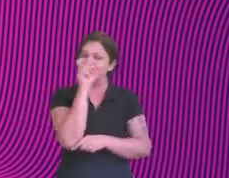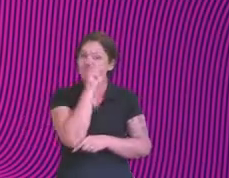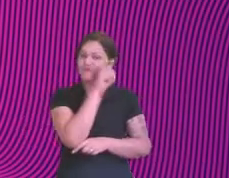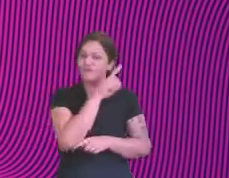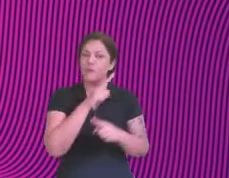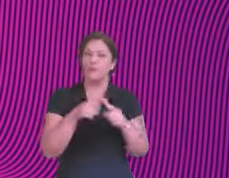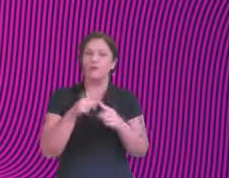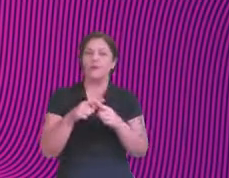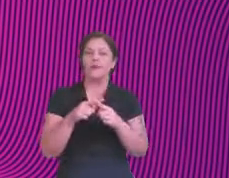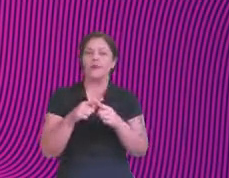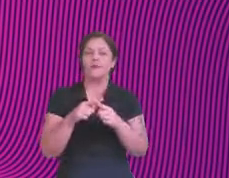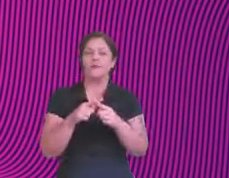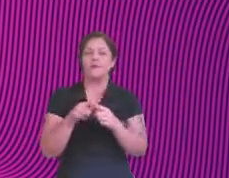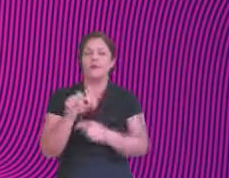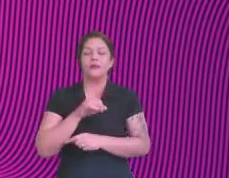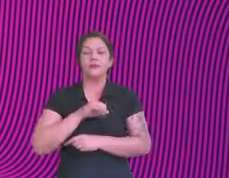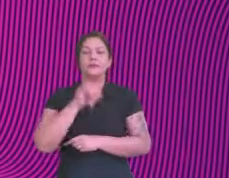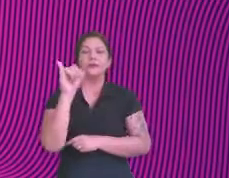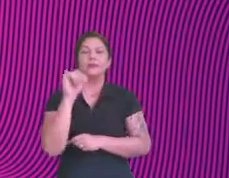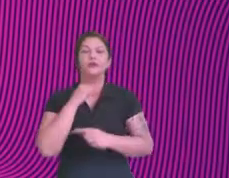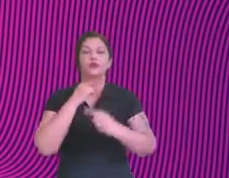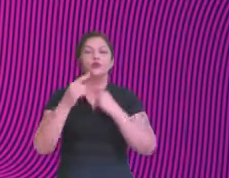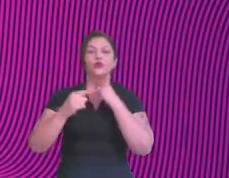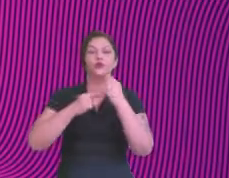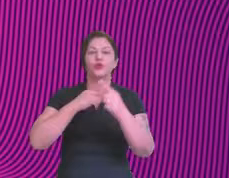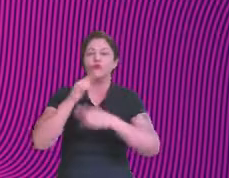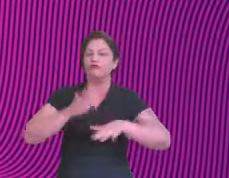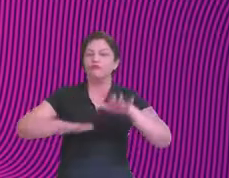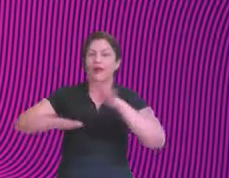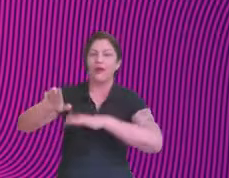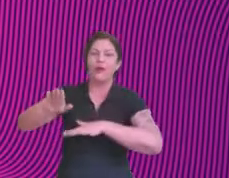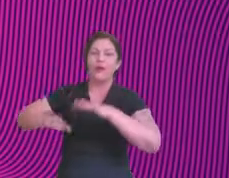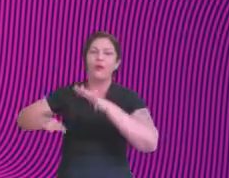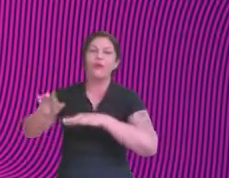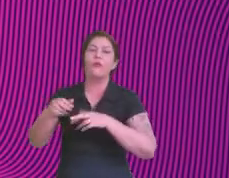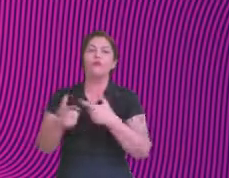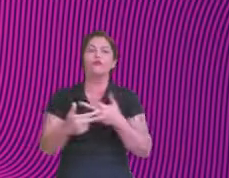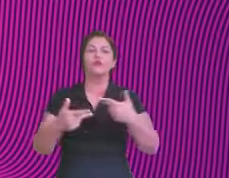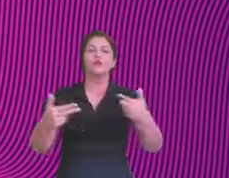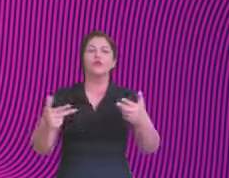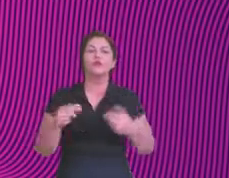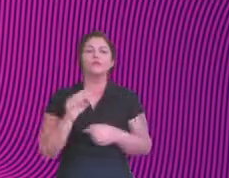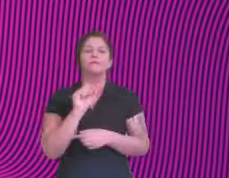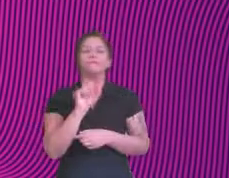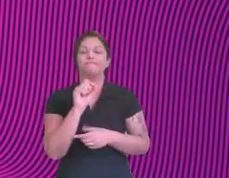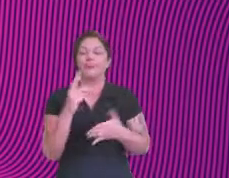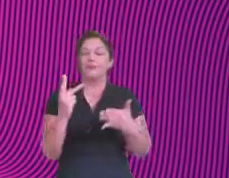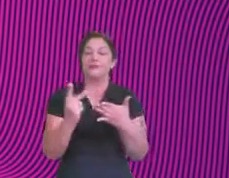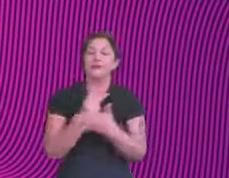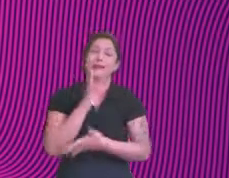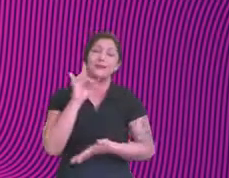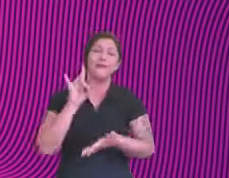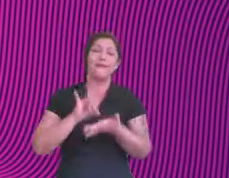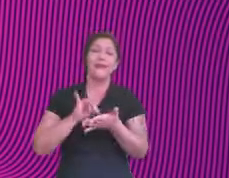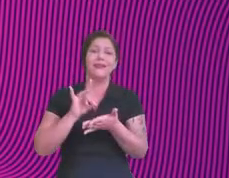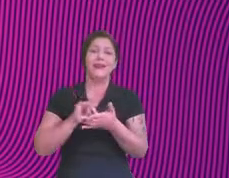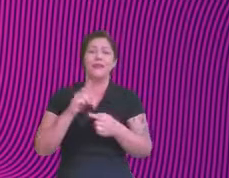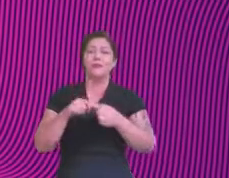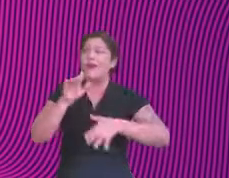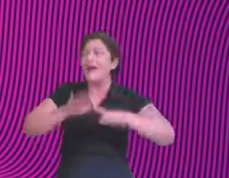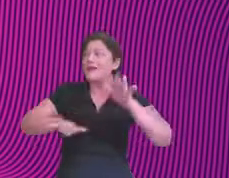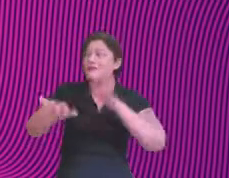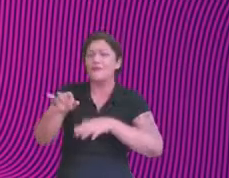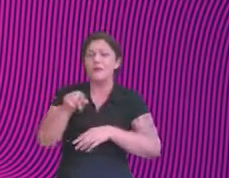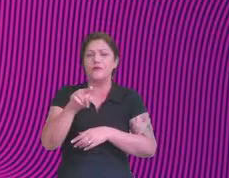existe aquela dúvida de você, em algumas situações, ainda fazer a citorredução primária seguido de químio, ou se você hoje já parte